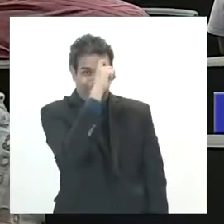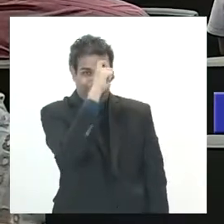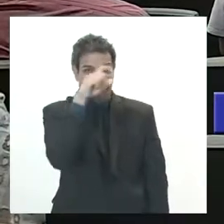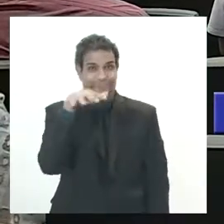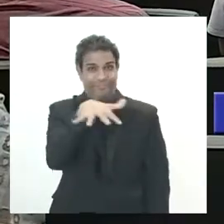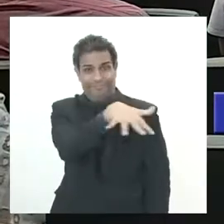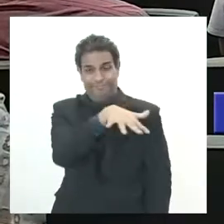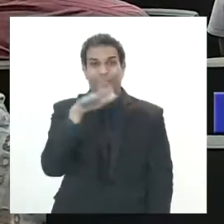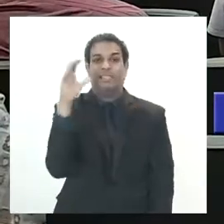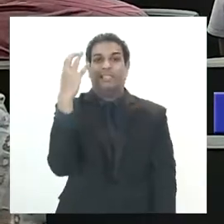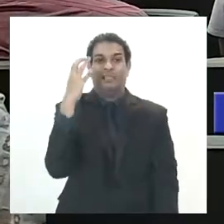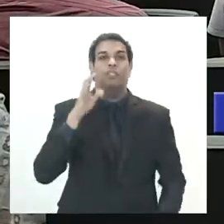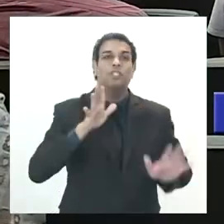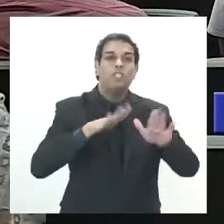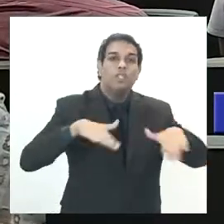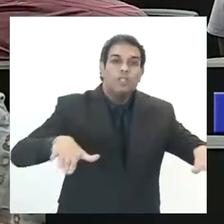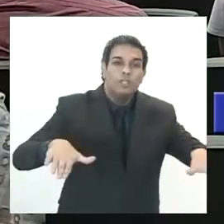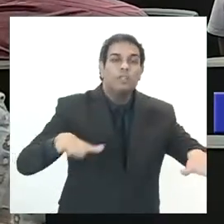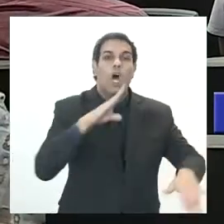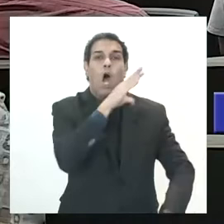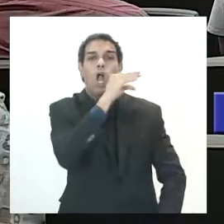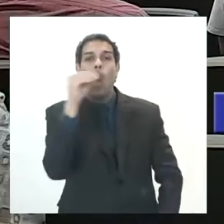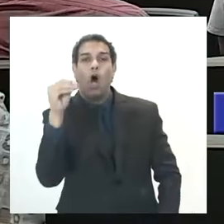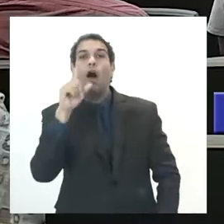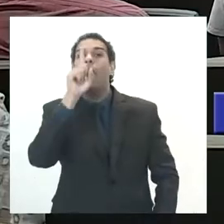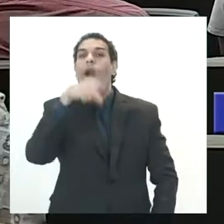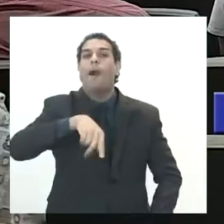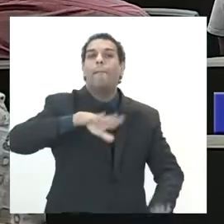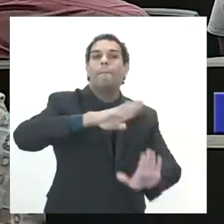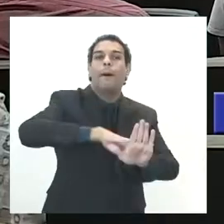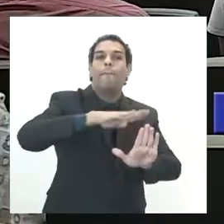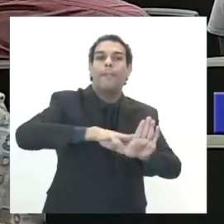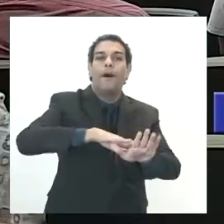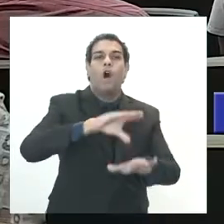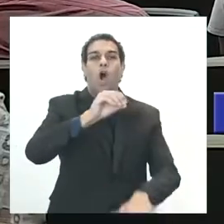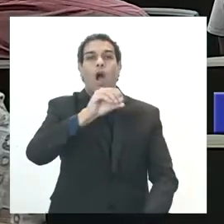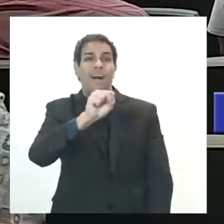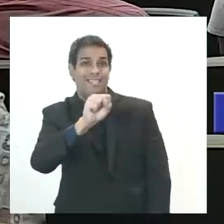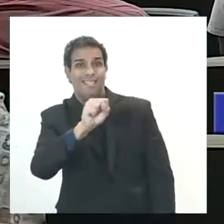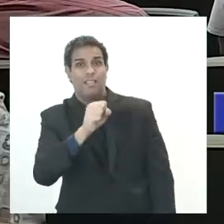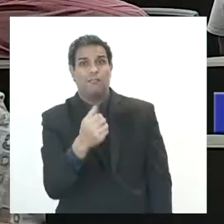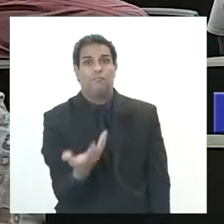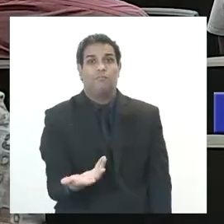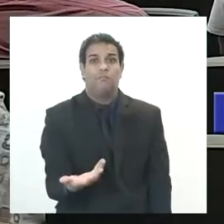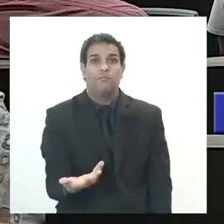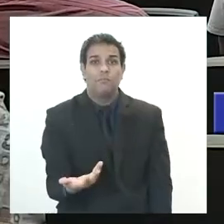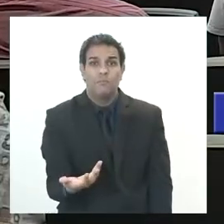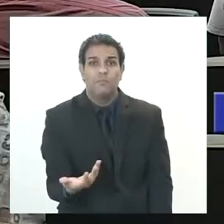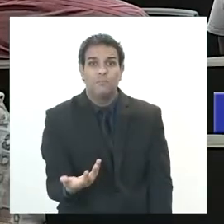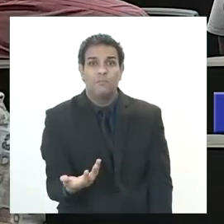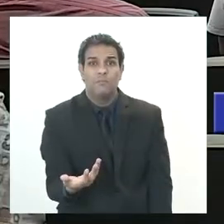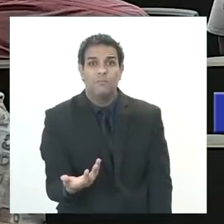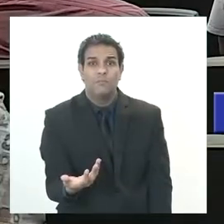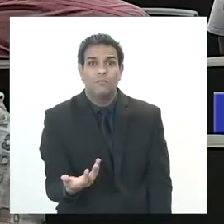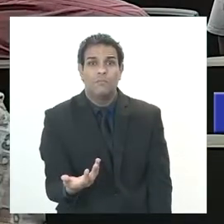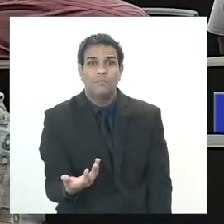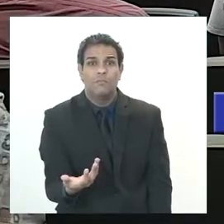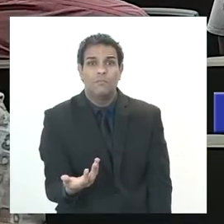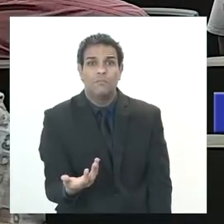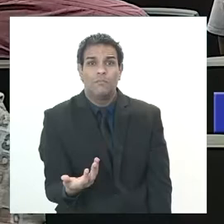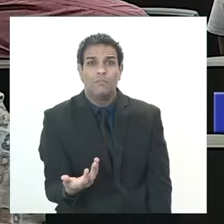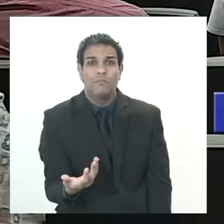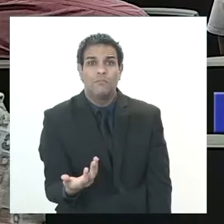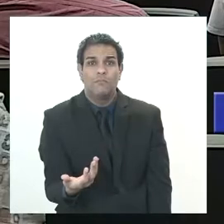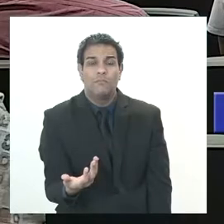trata das crianças e adolescentes que é governada muito tempo por uma o s ah e tem